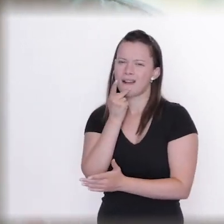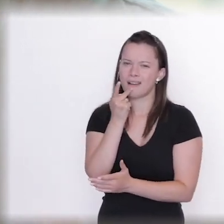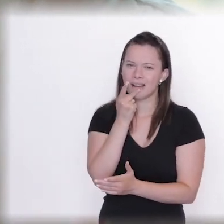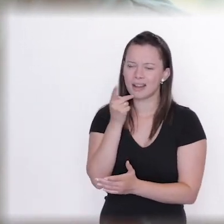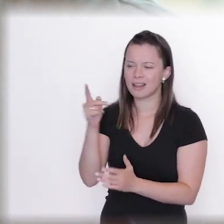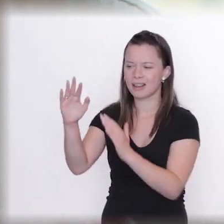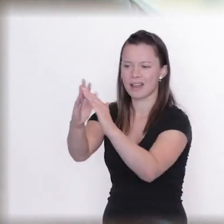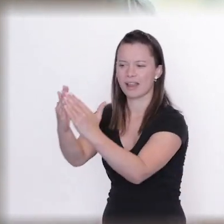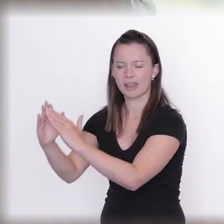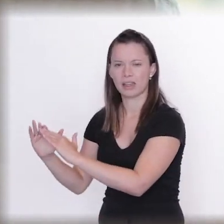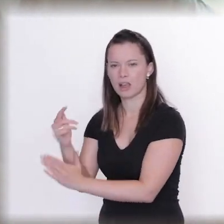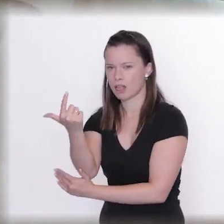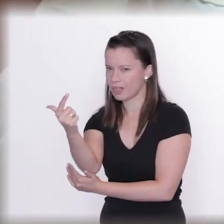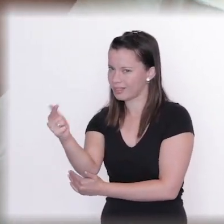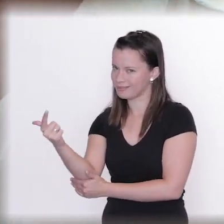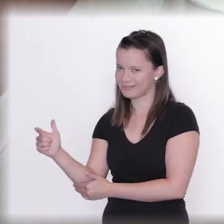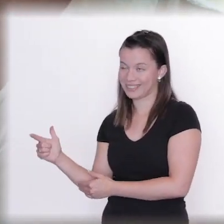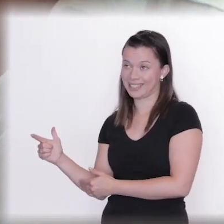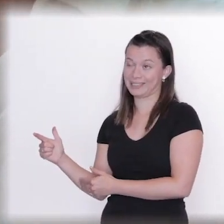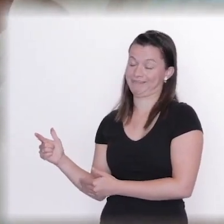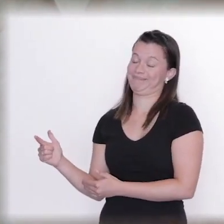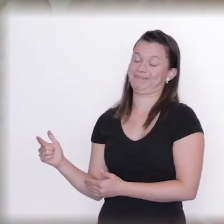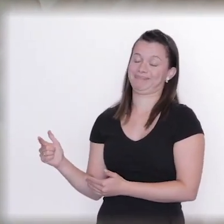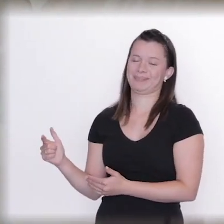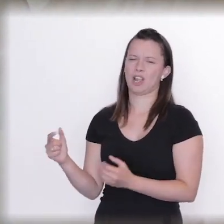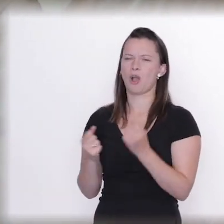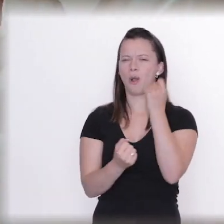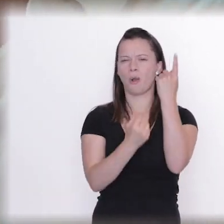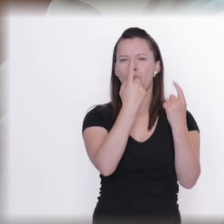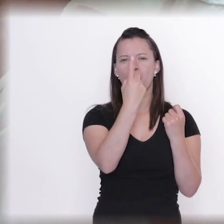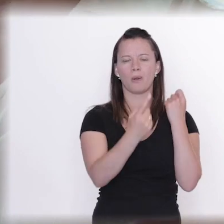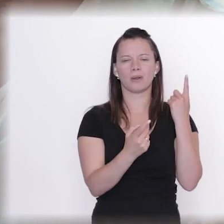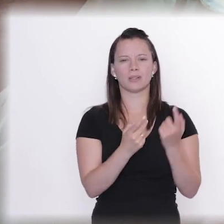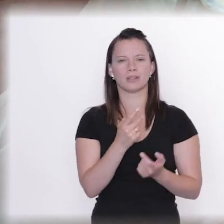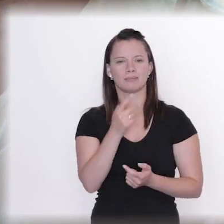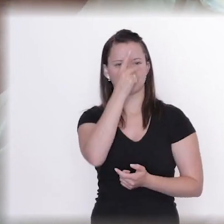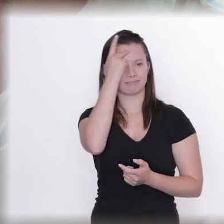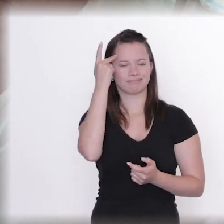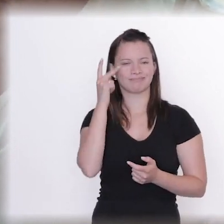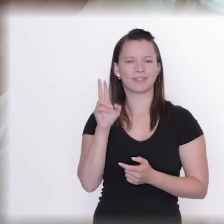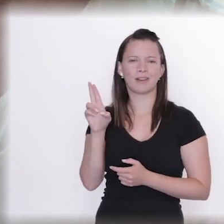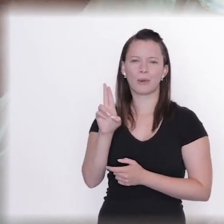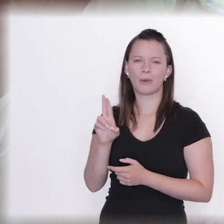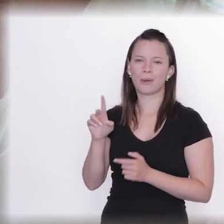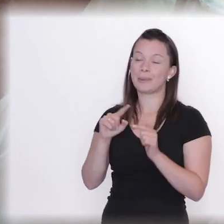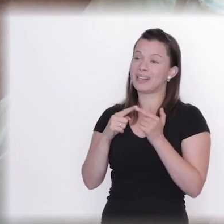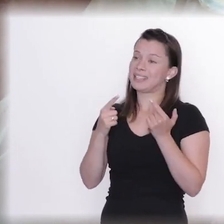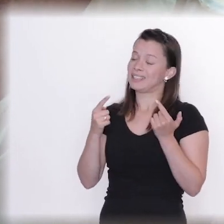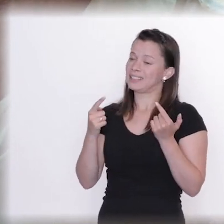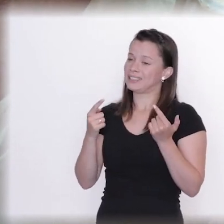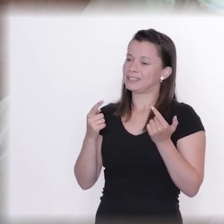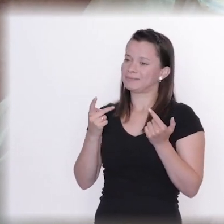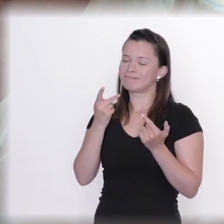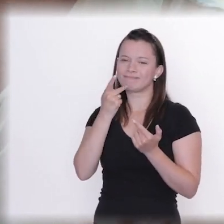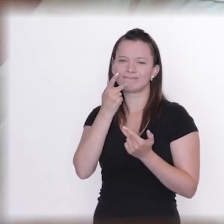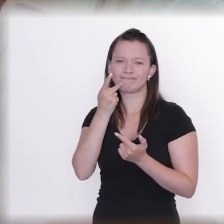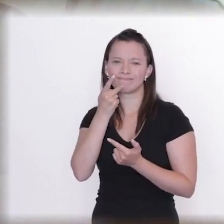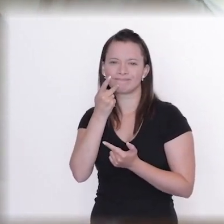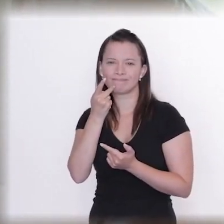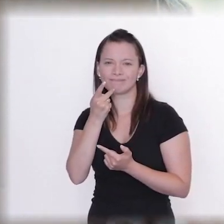alguns espaços pegou, entendeu? Mas é um discurso que é meio que